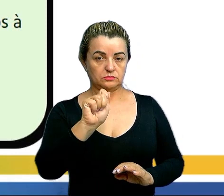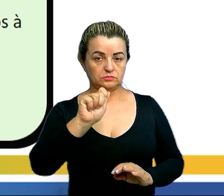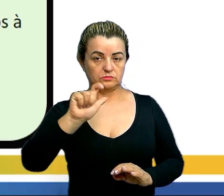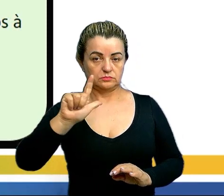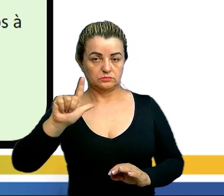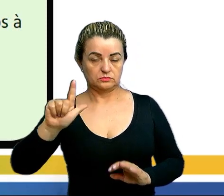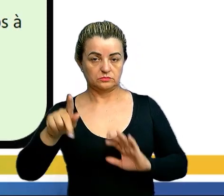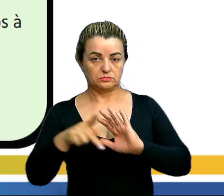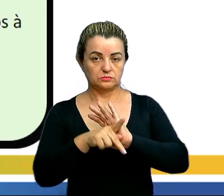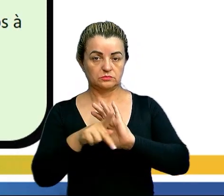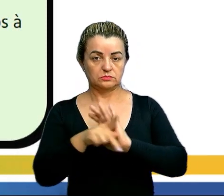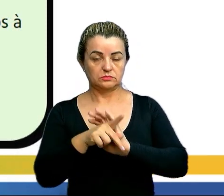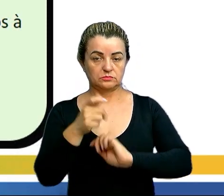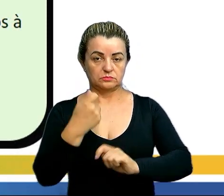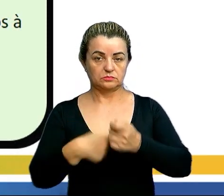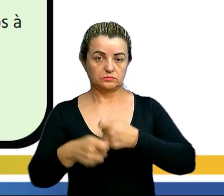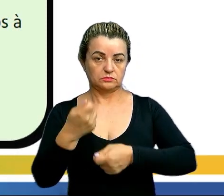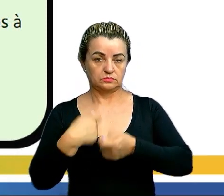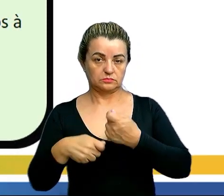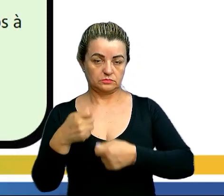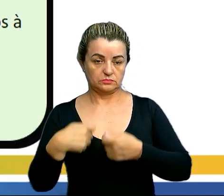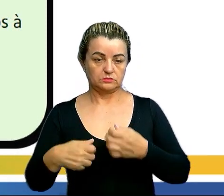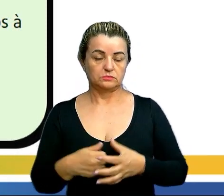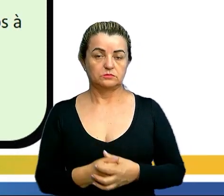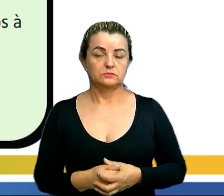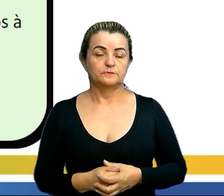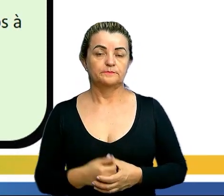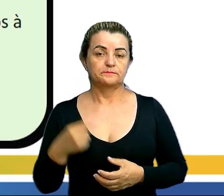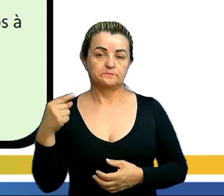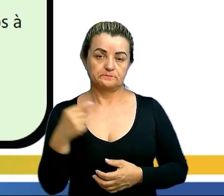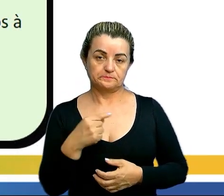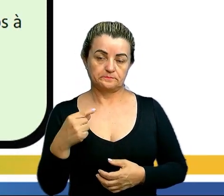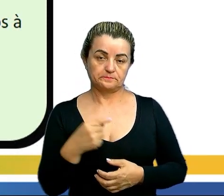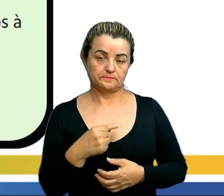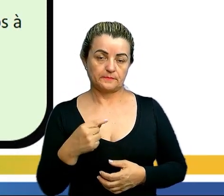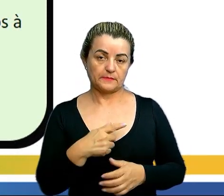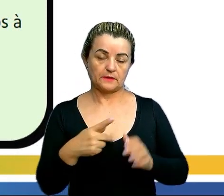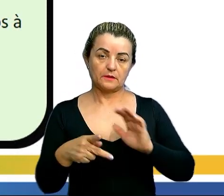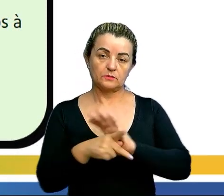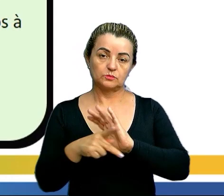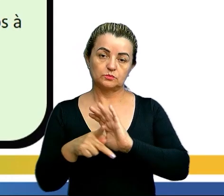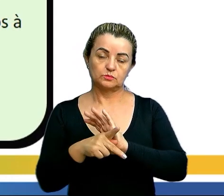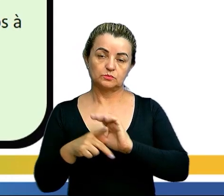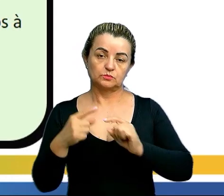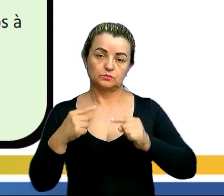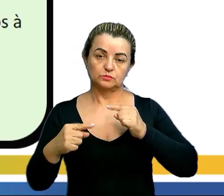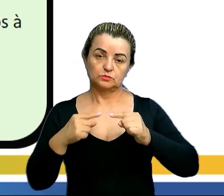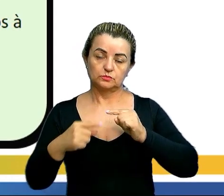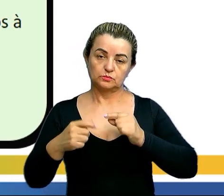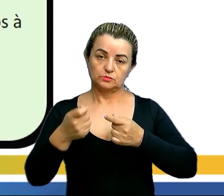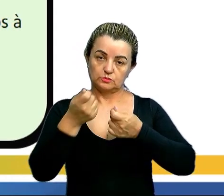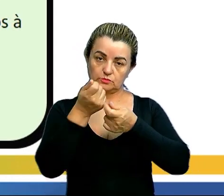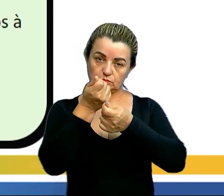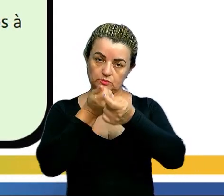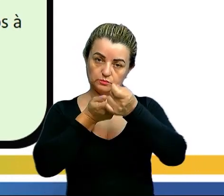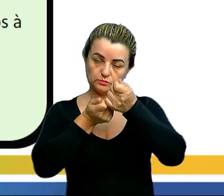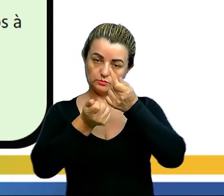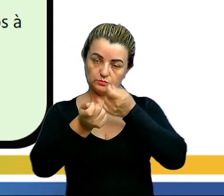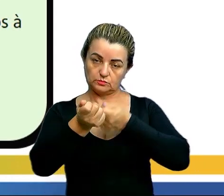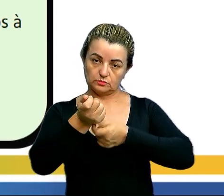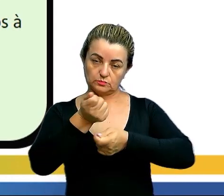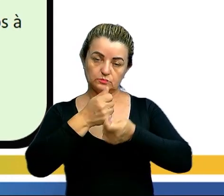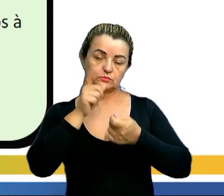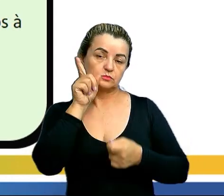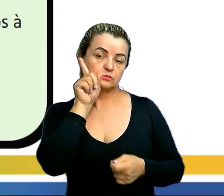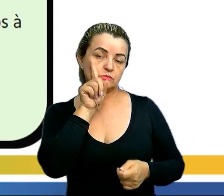do capitalismo, né, do bloco capitalista. Essa é especificamente a política econômica, né, dos